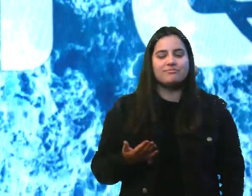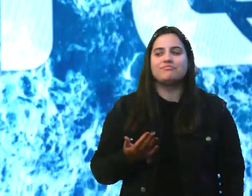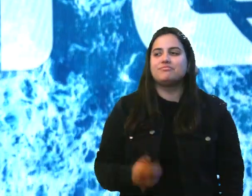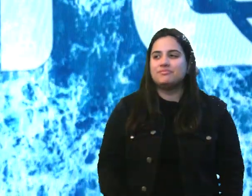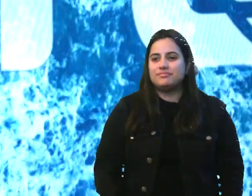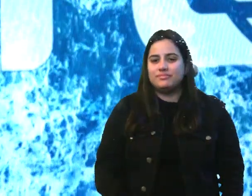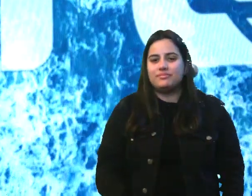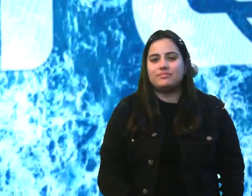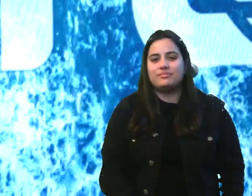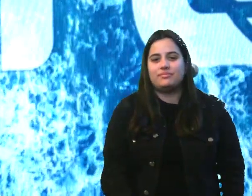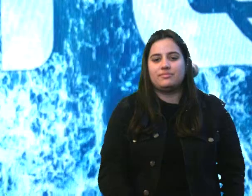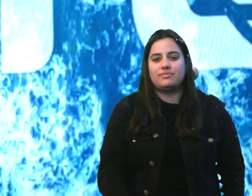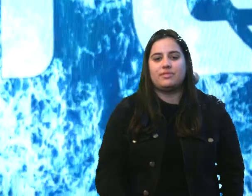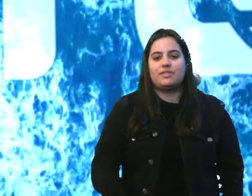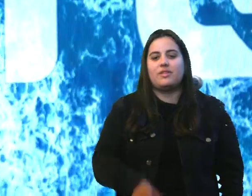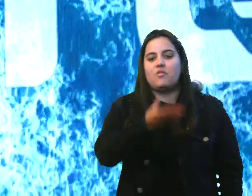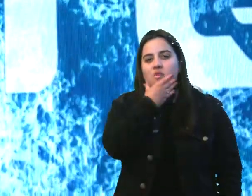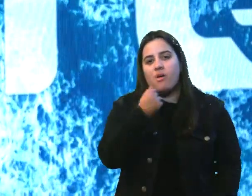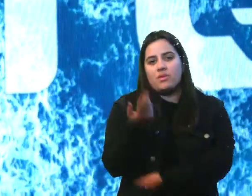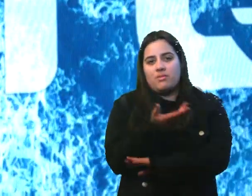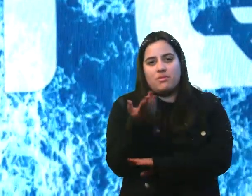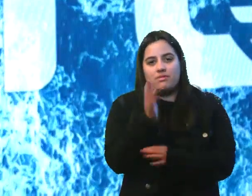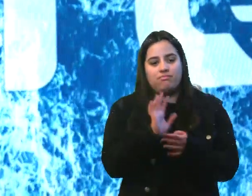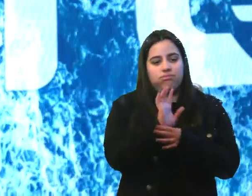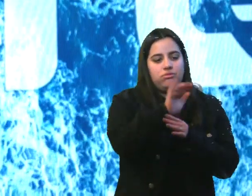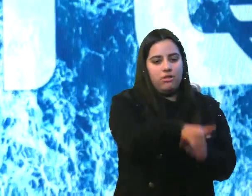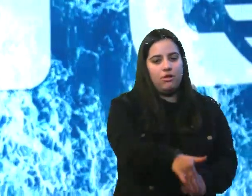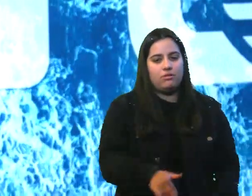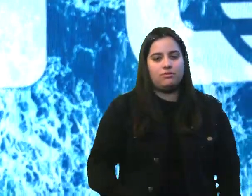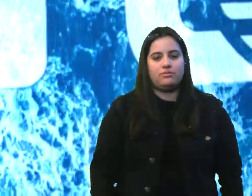Um mendigo pulou no esgoto.